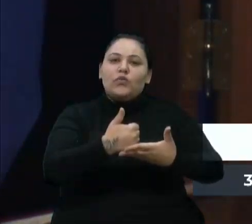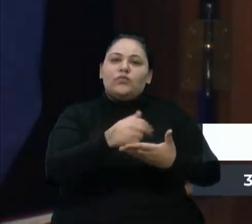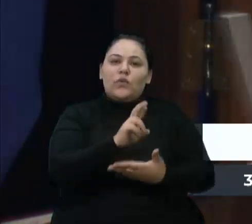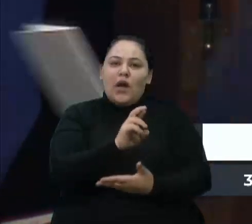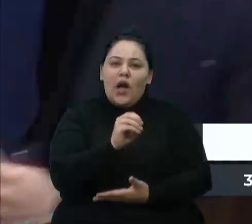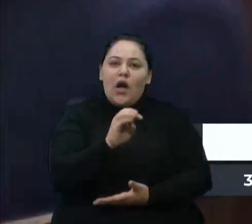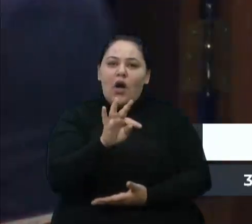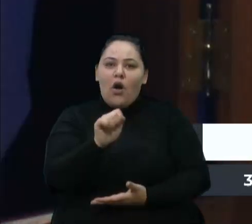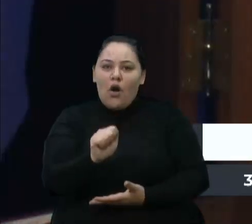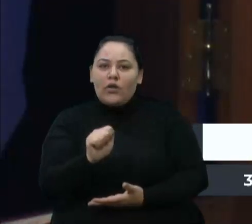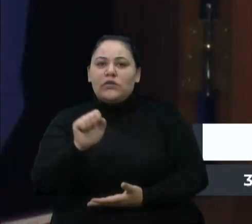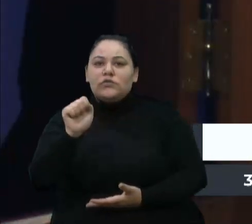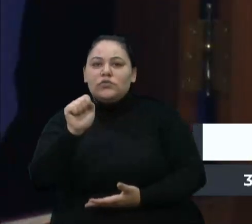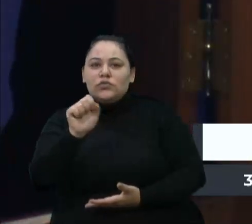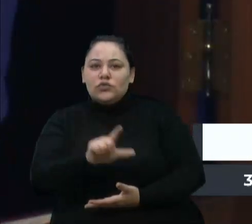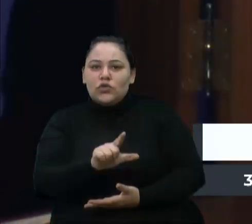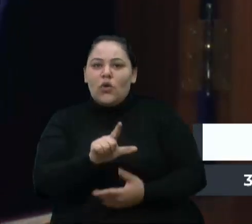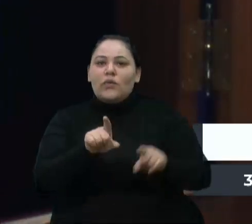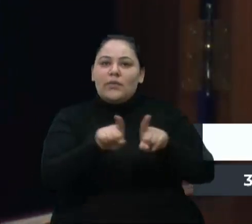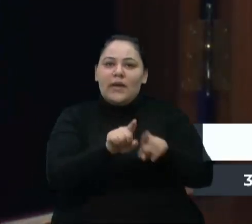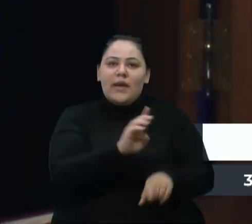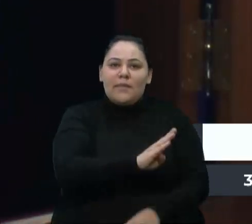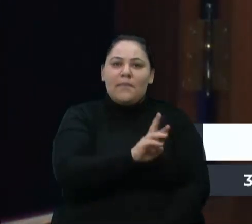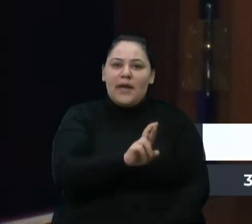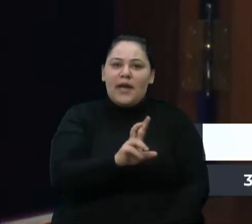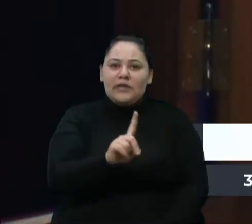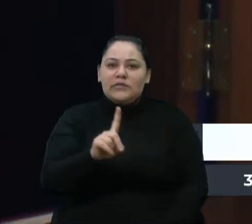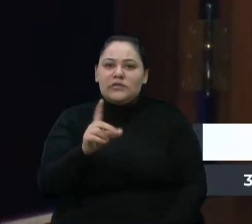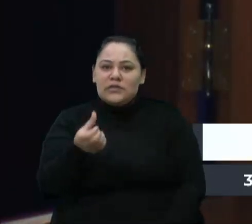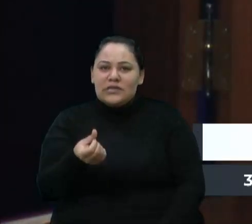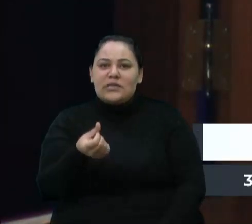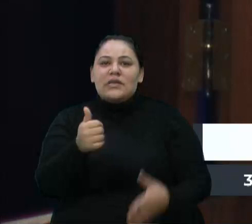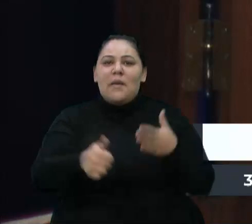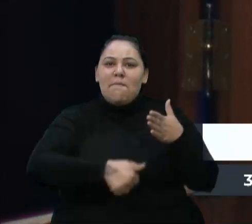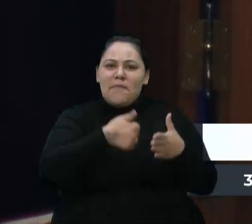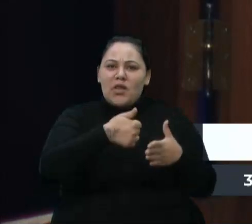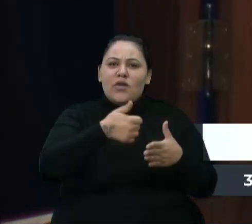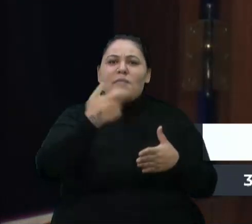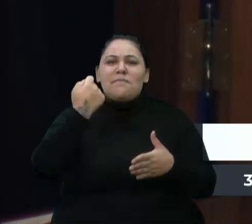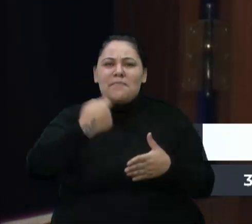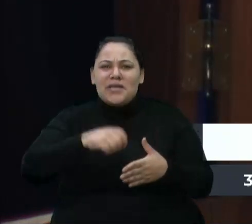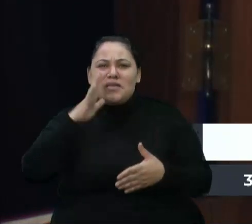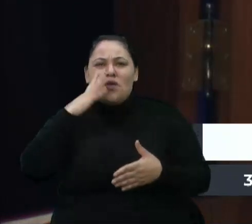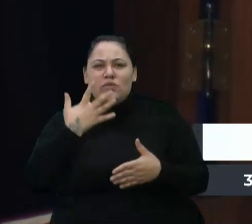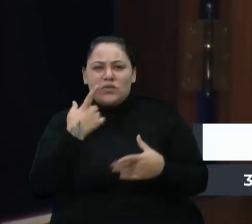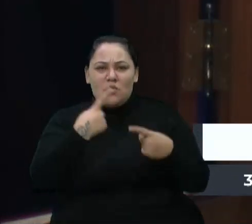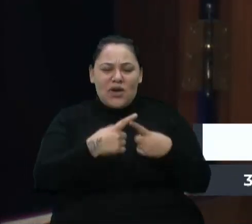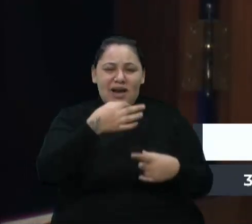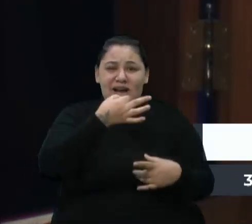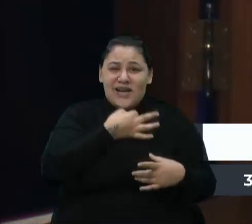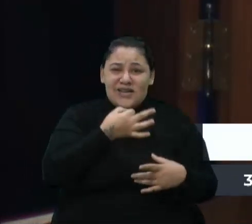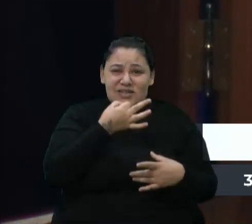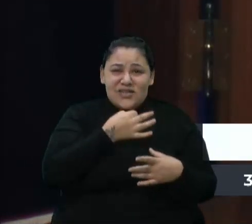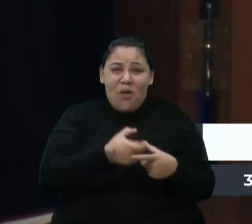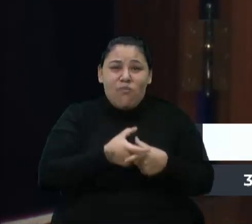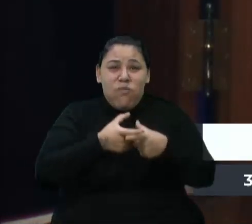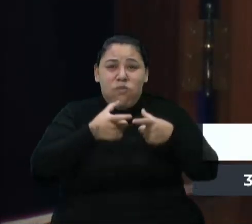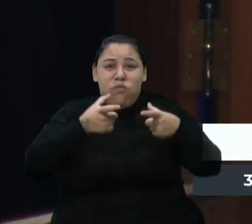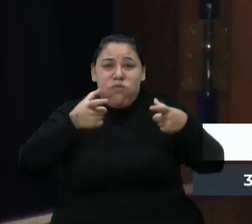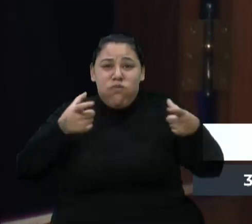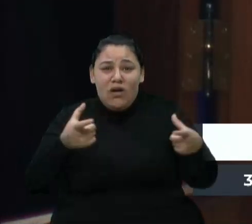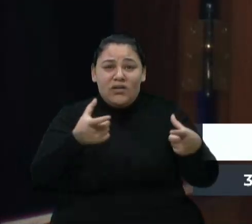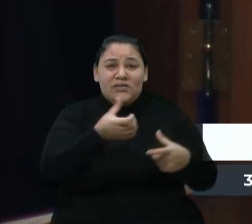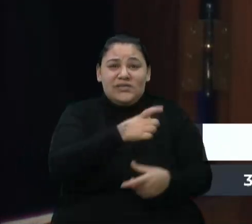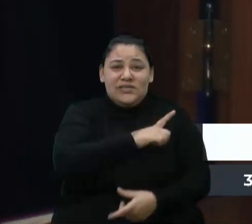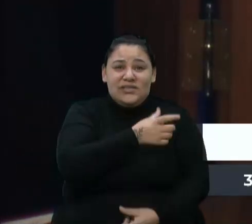Sol e BR-116, das melhorias que tem que acontecer, porque temos uma cidade grande, que é uma cidade que tem 600 mil